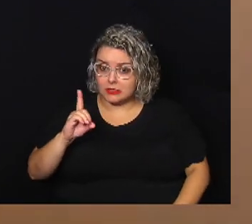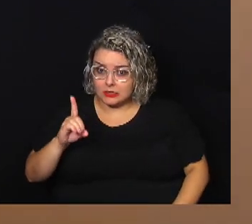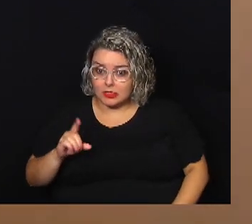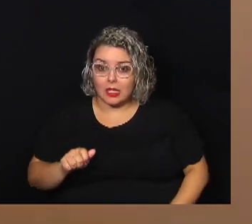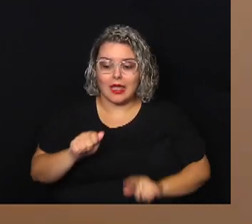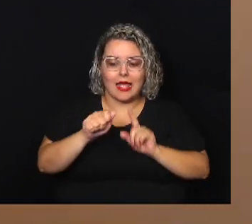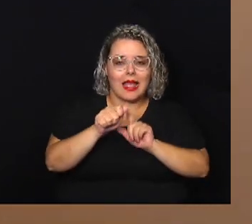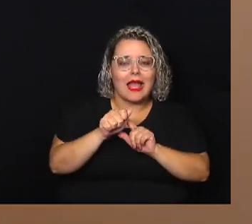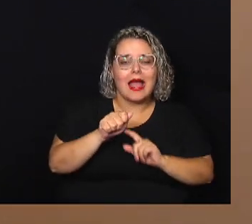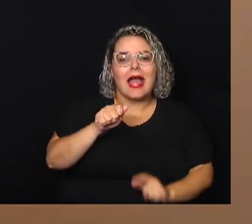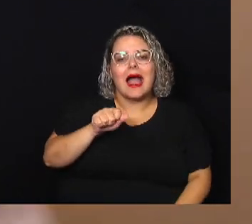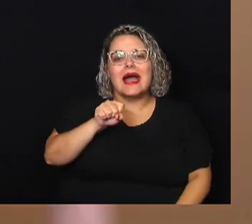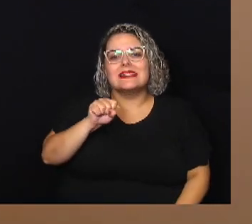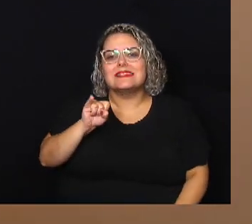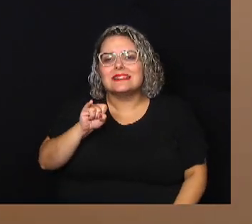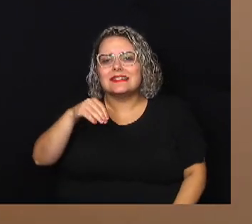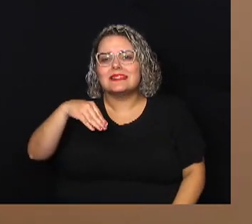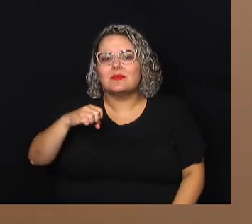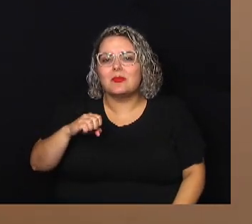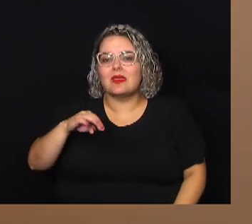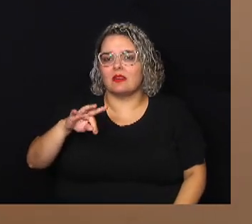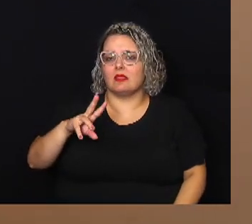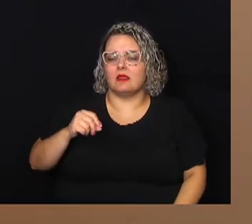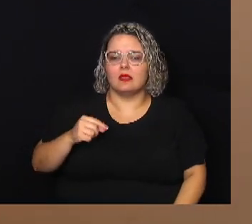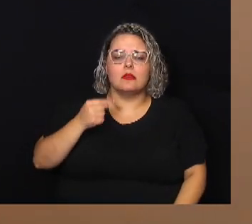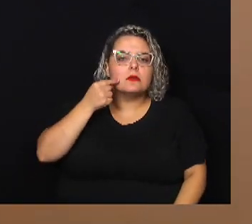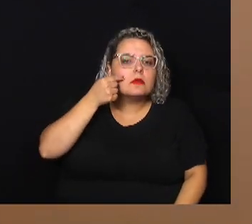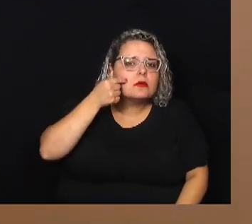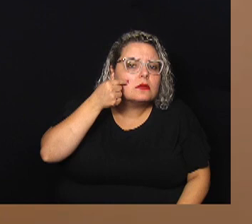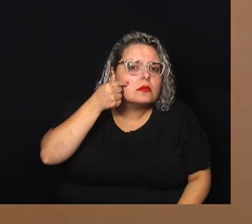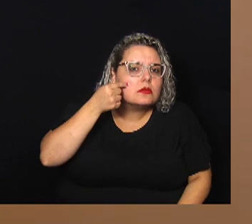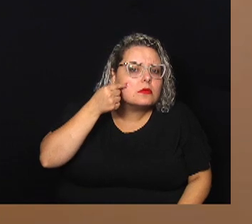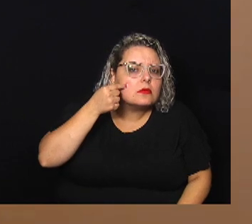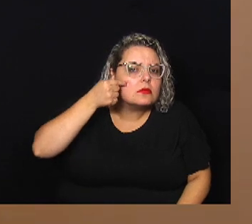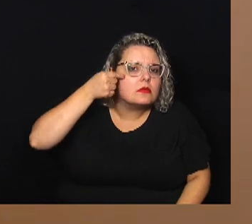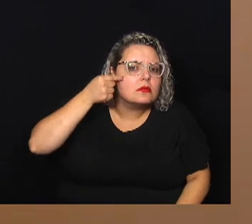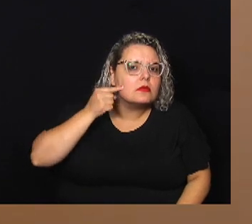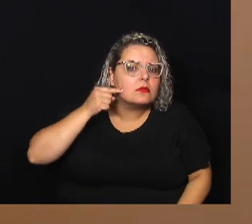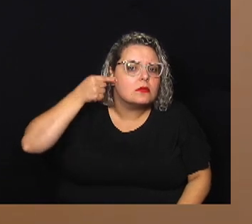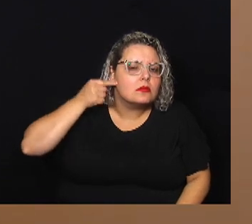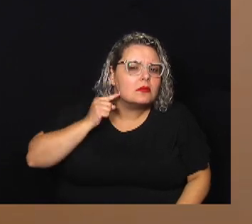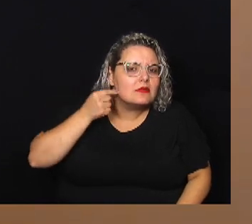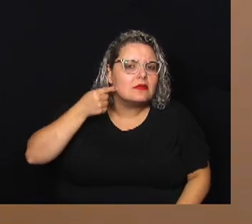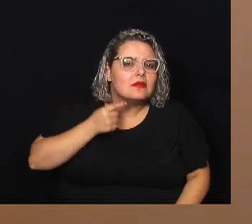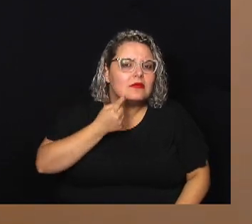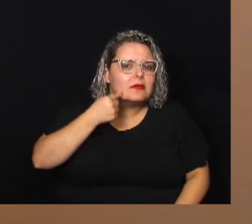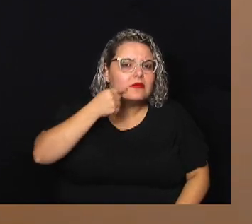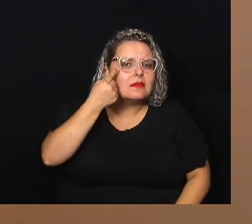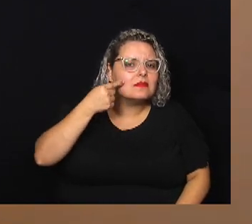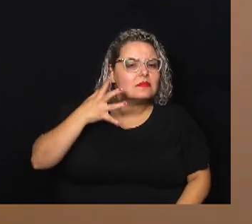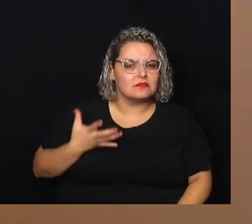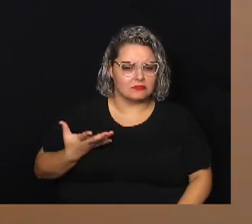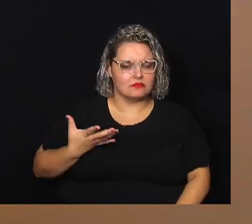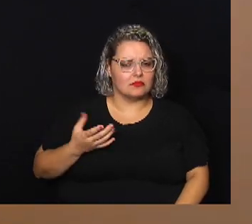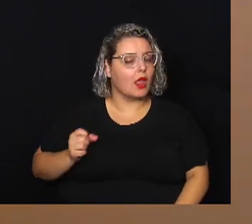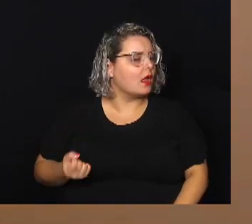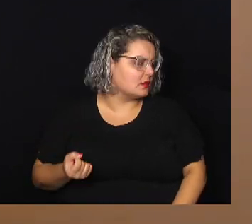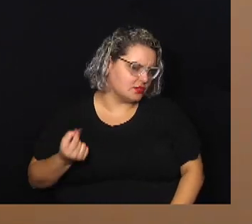de assimetria. Então, é aquela mancha que ela não é redondinha, que ela tem ponta, que ela é